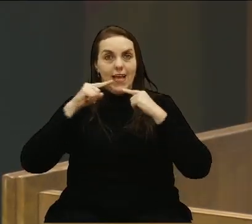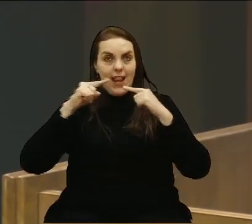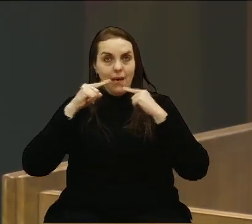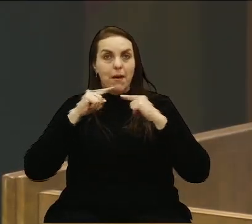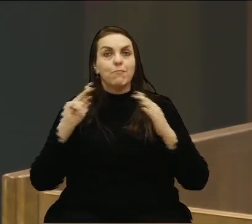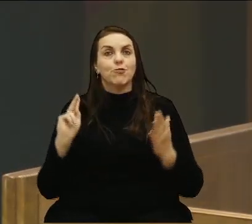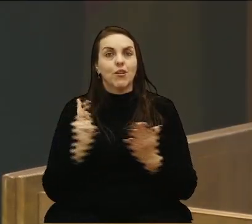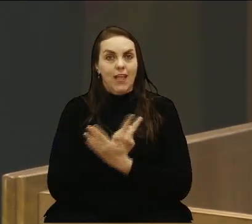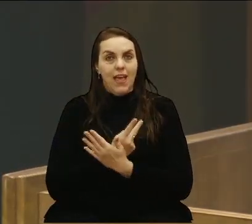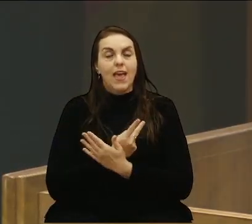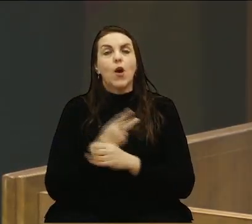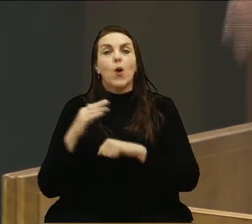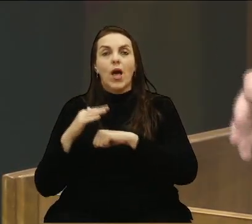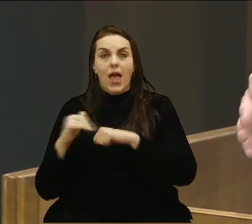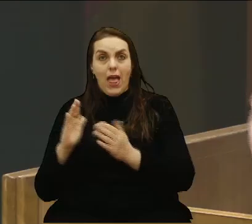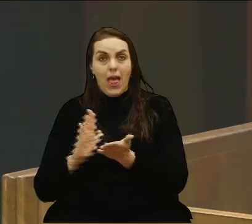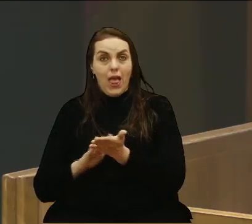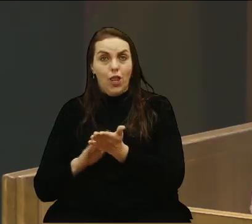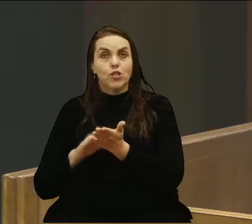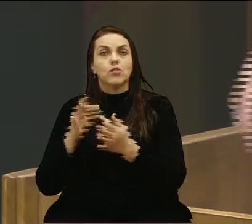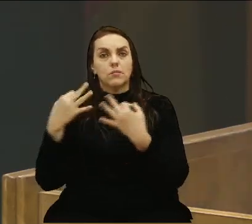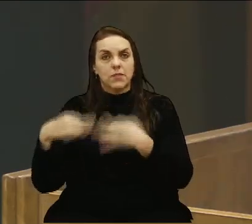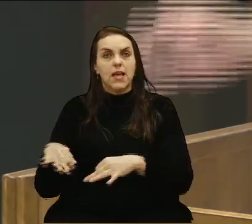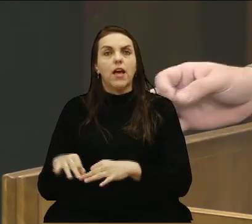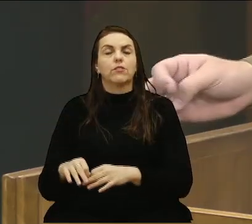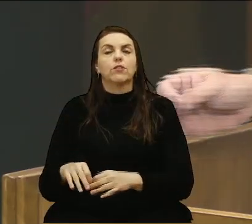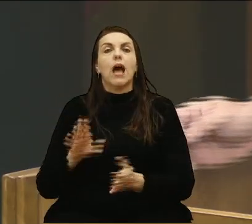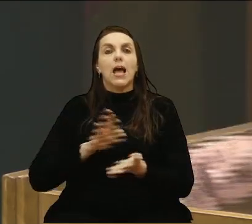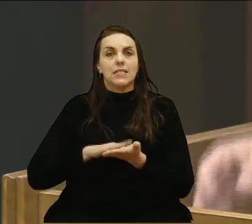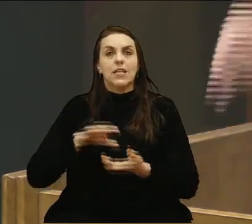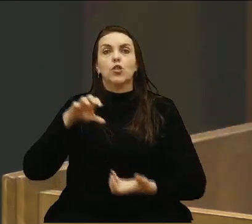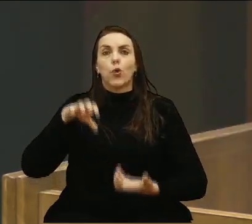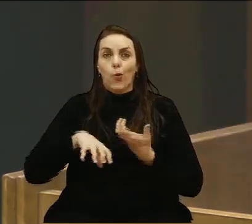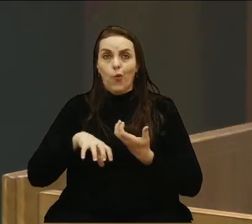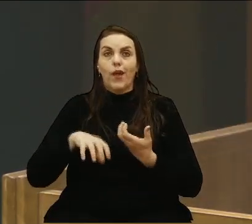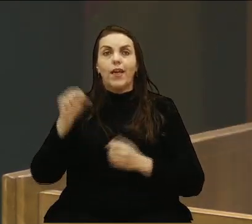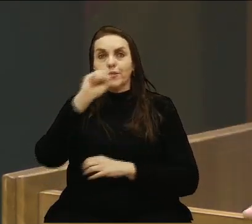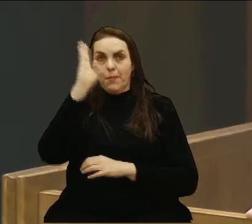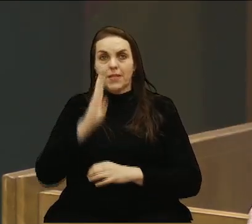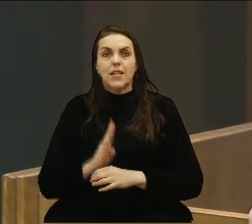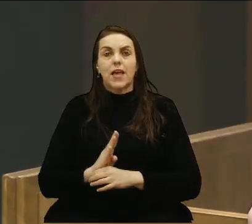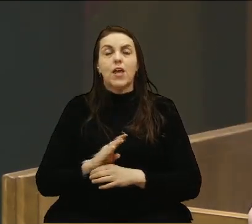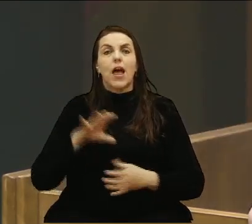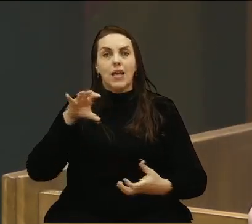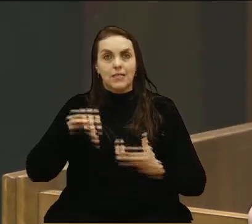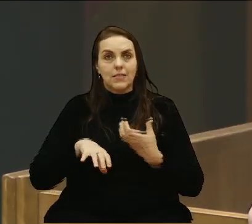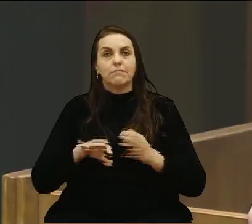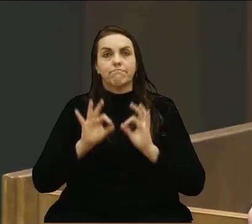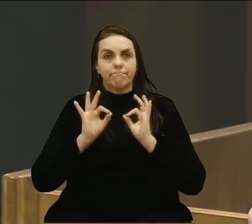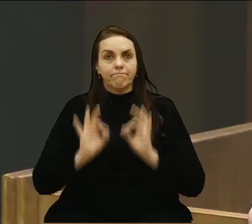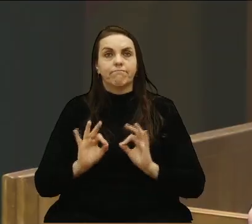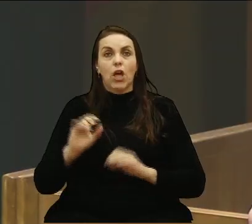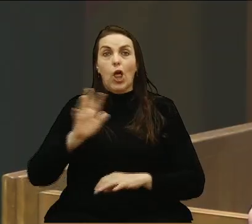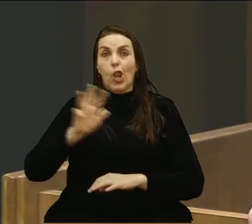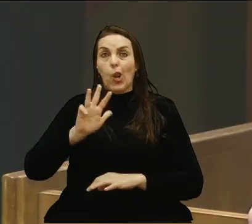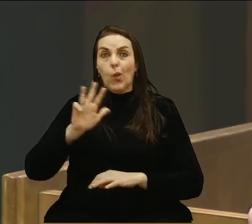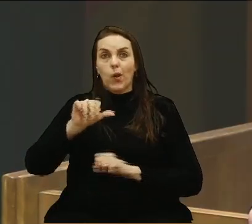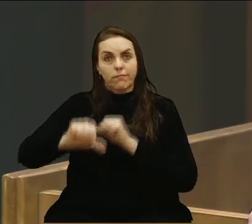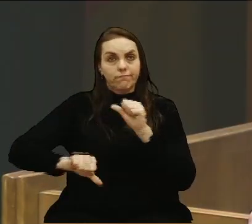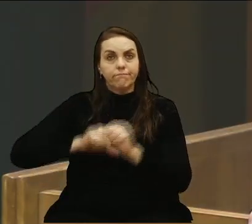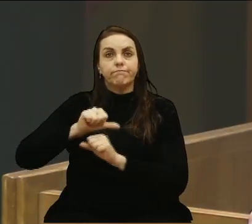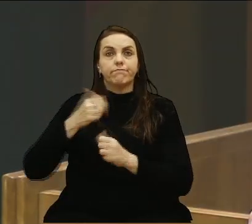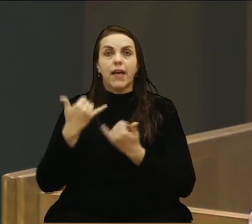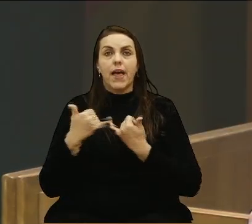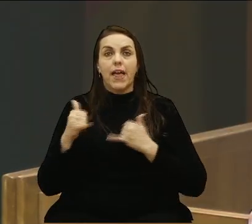e elogia quando há um acerto. E aqui é um acerto do Congresso Nacional Brasileiro e há um acerto do presidente Lula em alterar a lei da